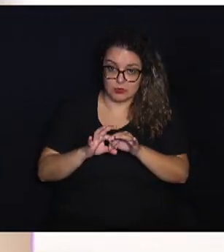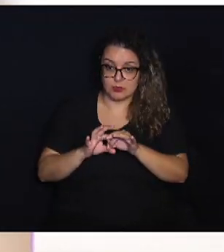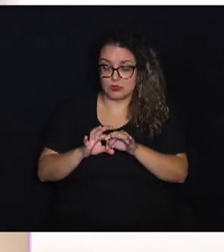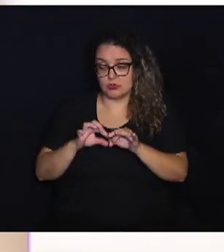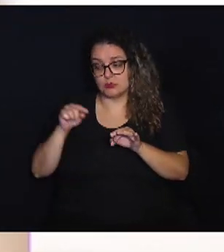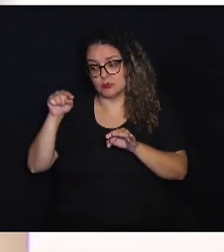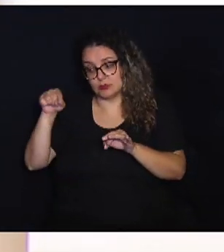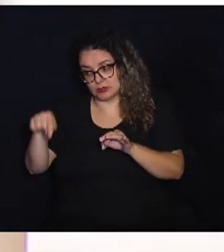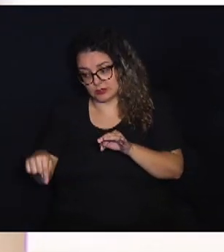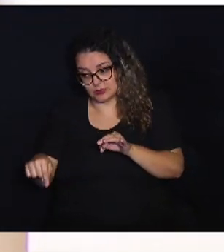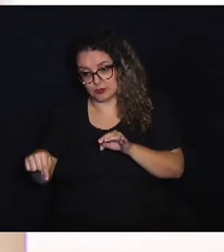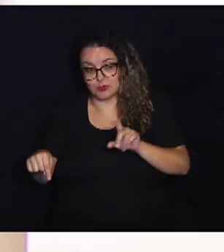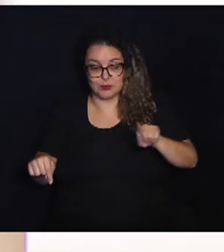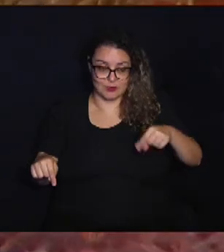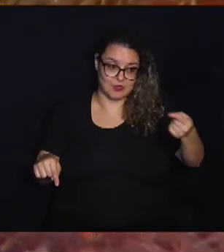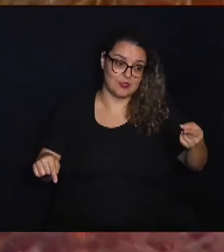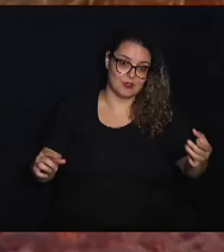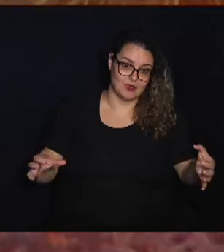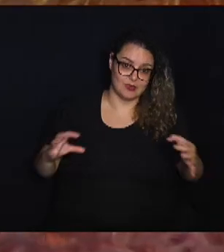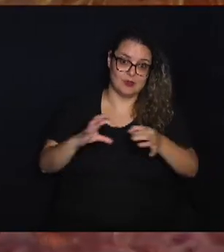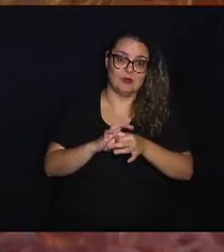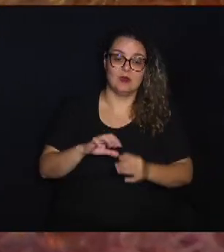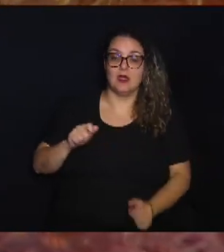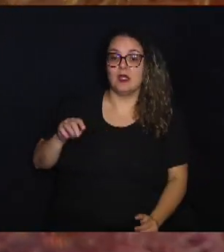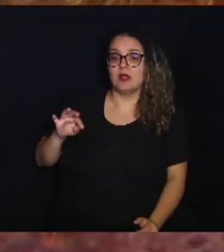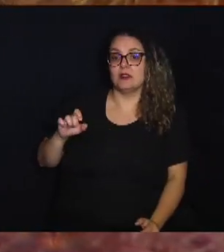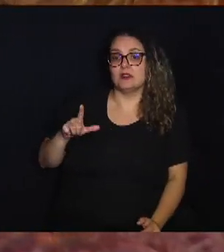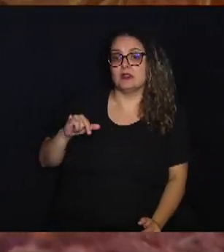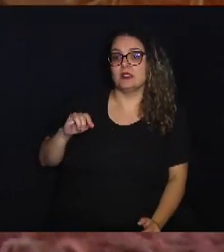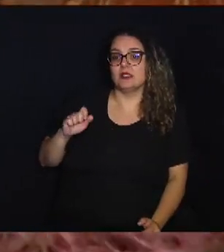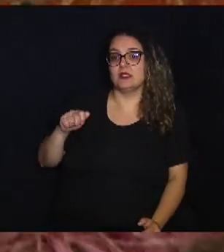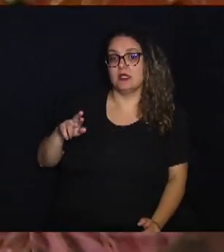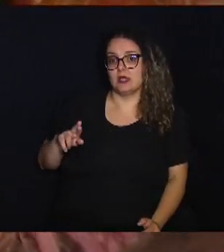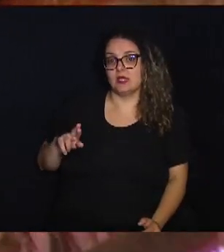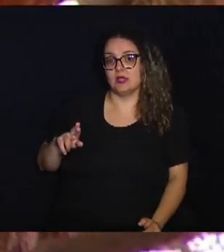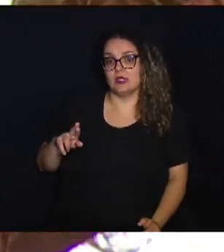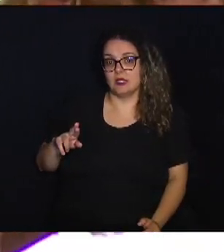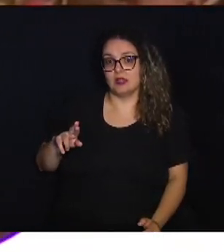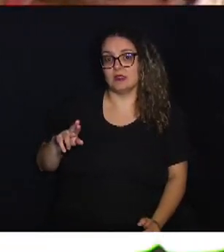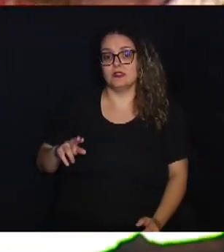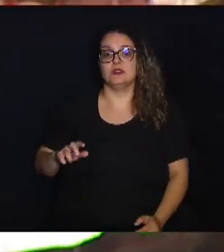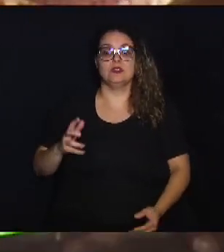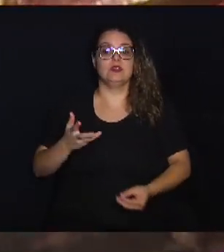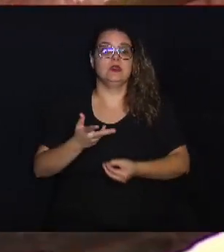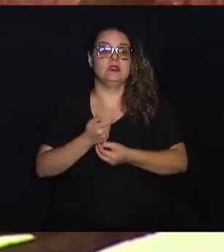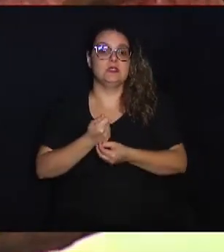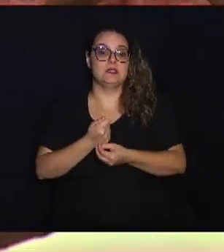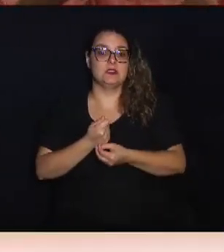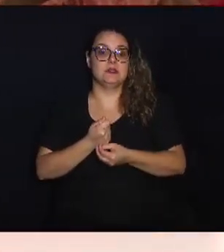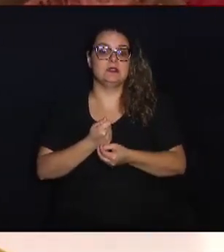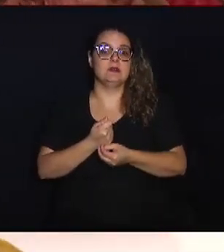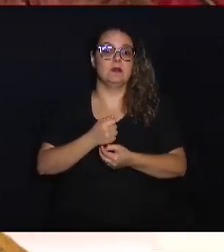Aquilo, organizada pelo Ateliê de Arte Tomás Perina, com participação